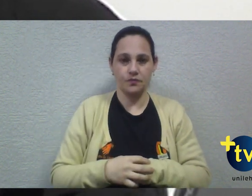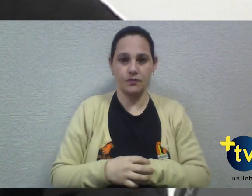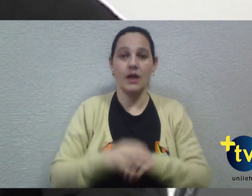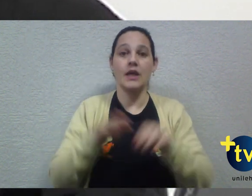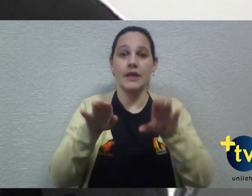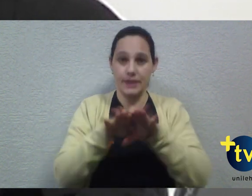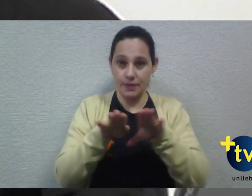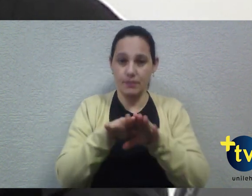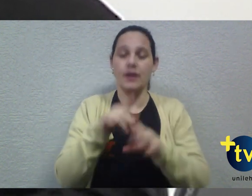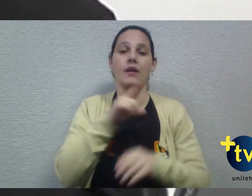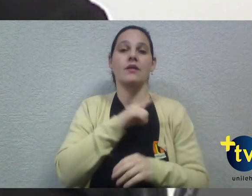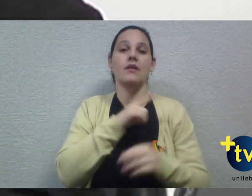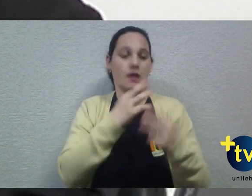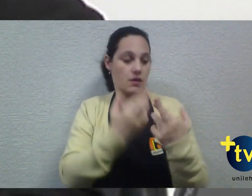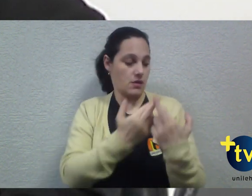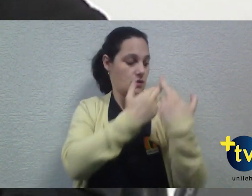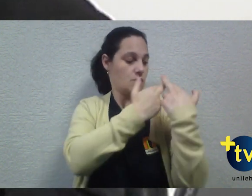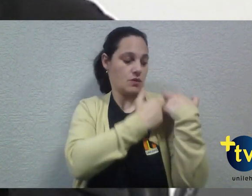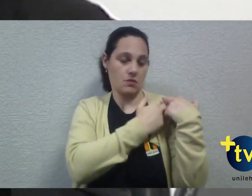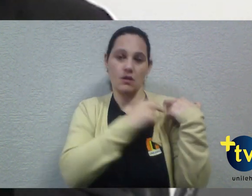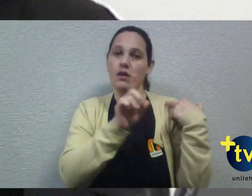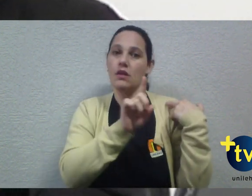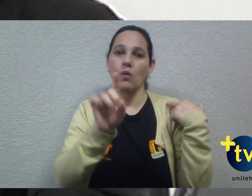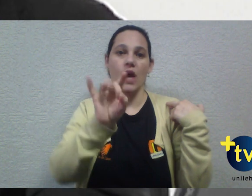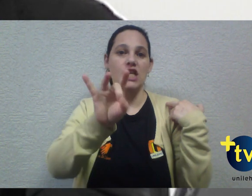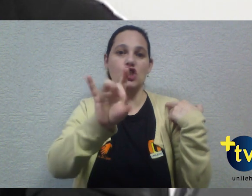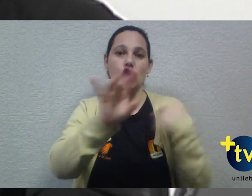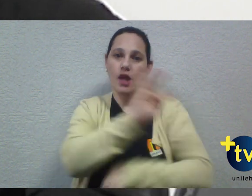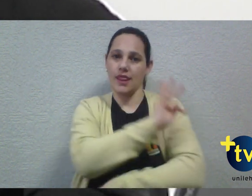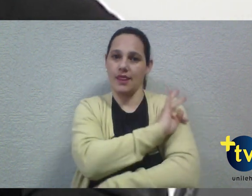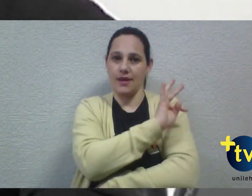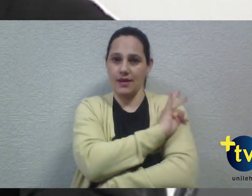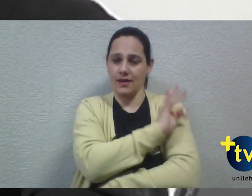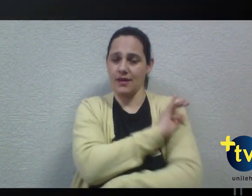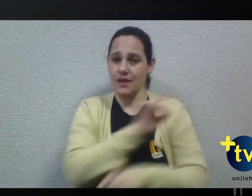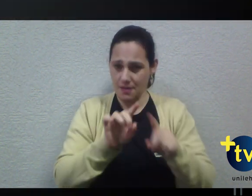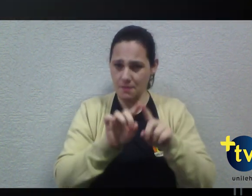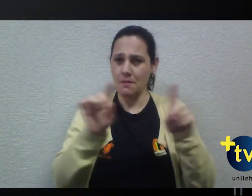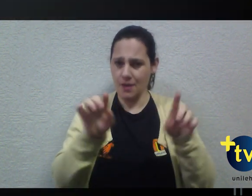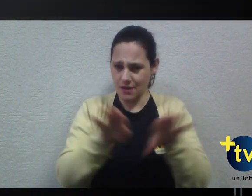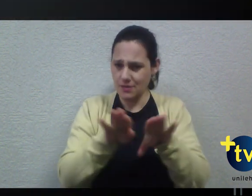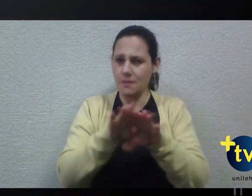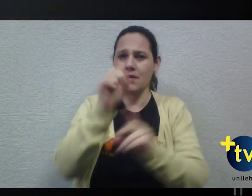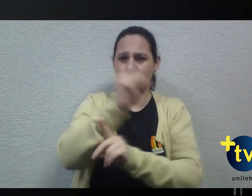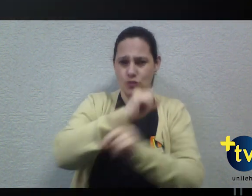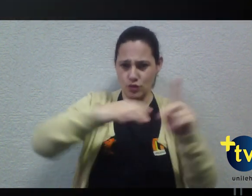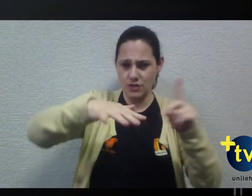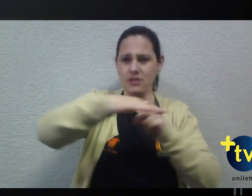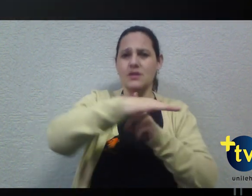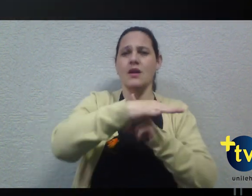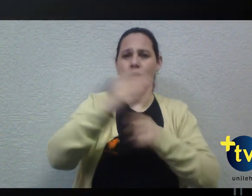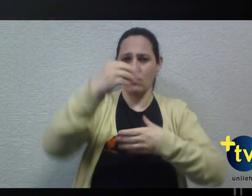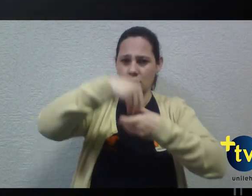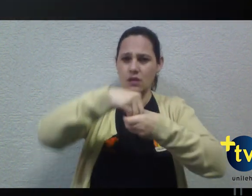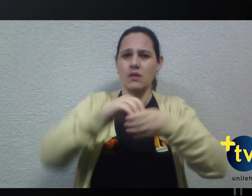Aqui envolve outro tipo de responsabilidade que não é só uma competência técnica, mas uma responsabilidade social e corporativa.